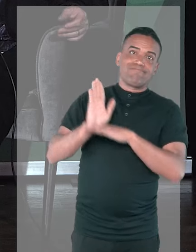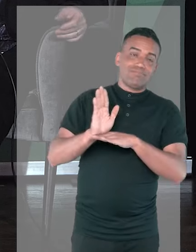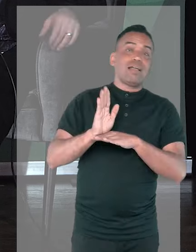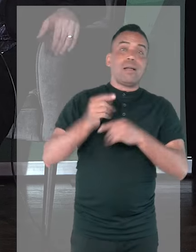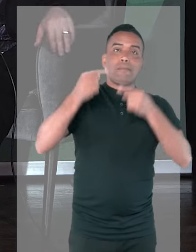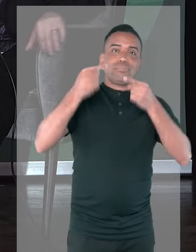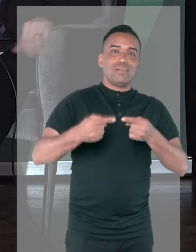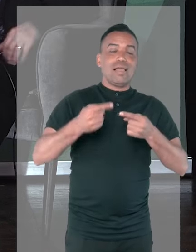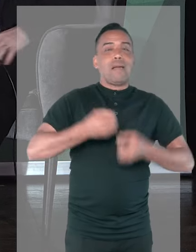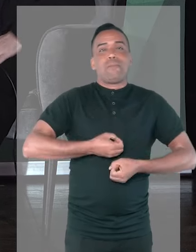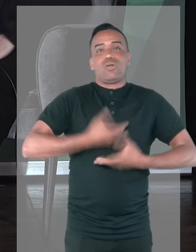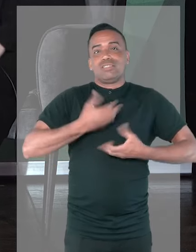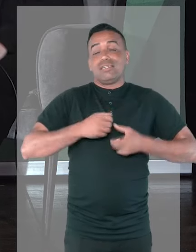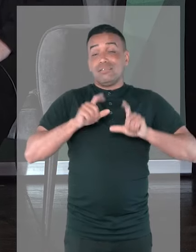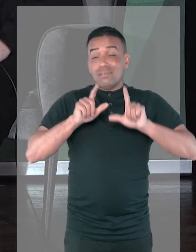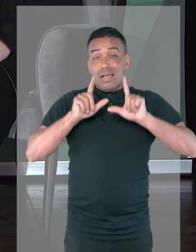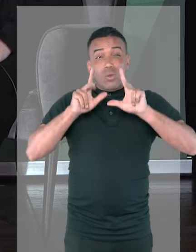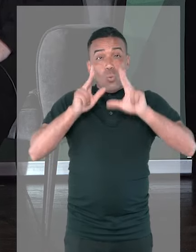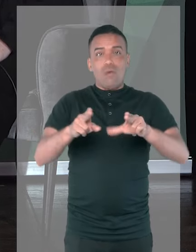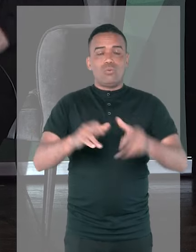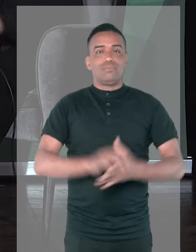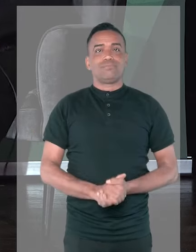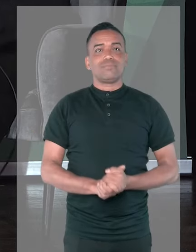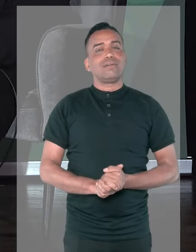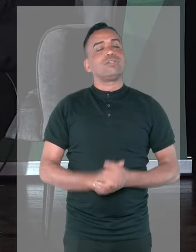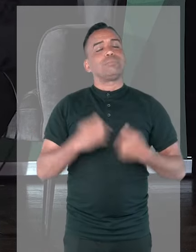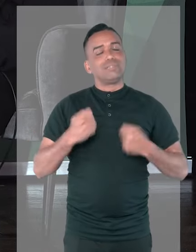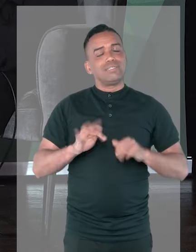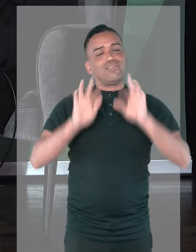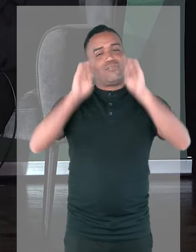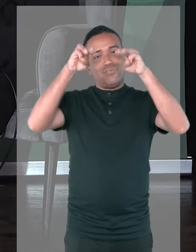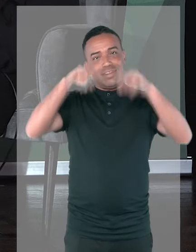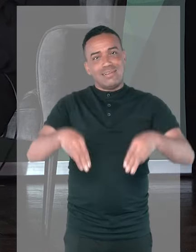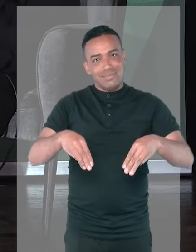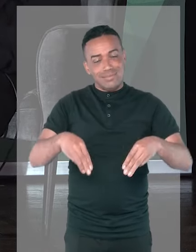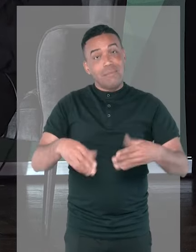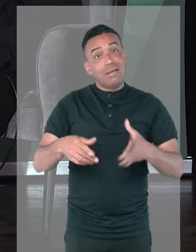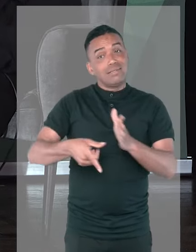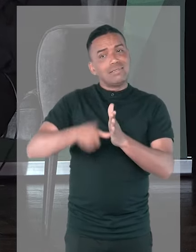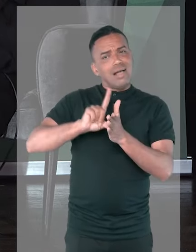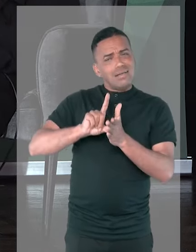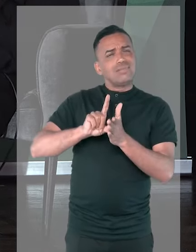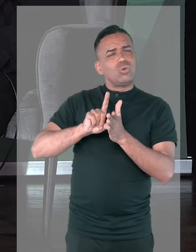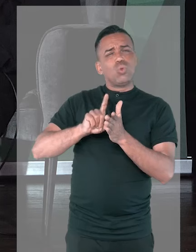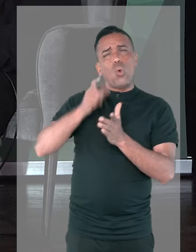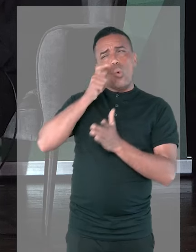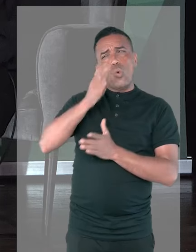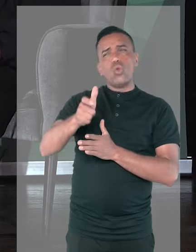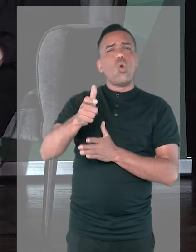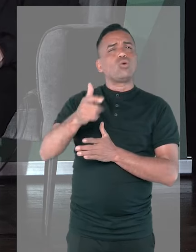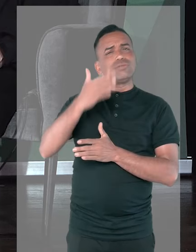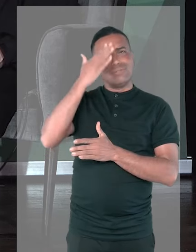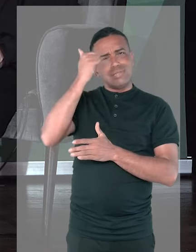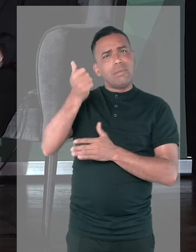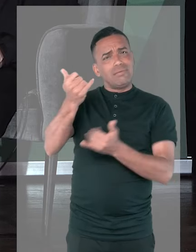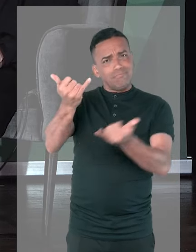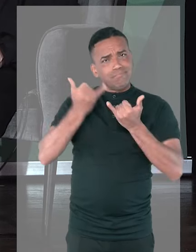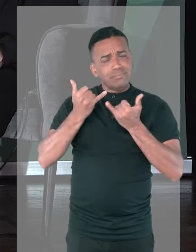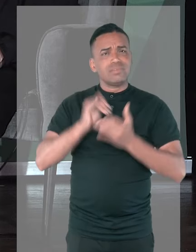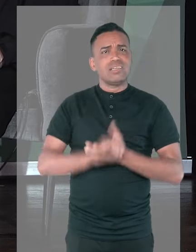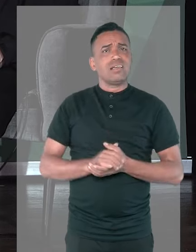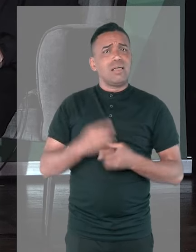equivalente ao da poesia. Bem, gente, a gente tem que encerrar. Mas antes eu queria saber uma coisa, eu estou curioso para saber o que